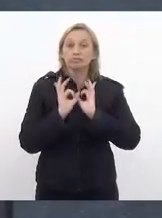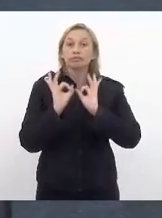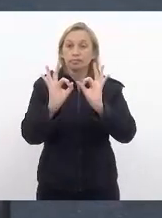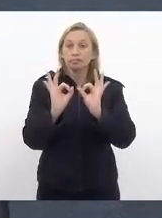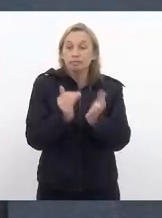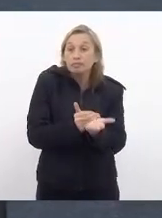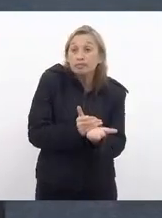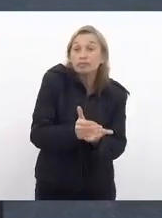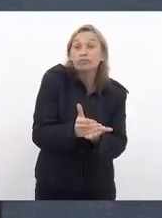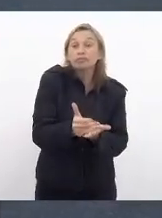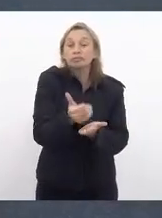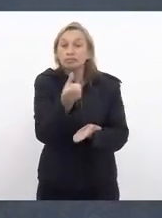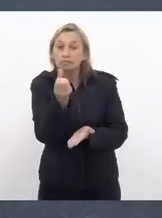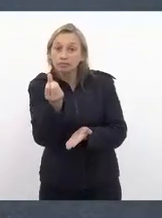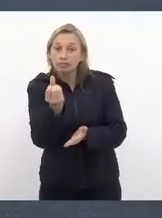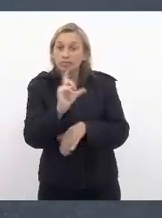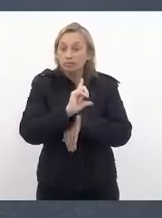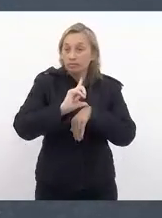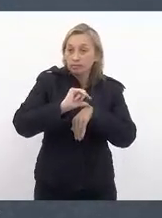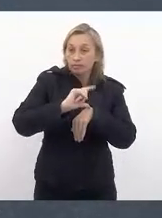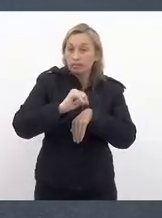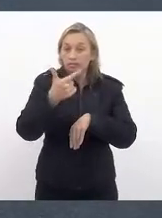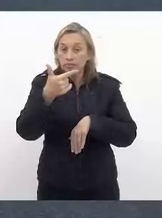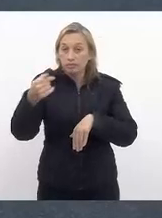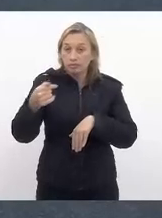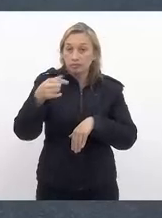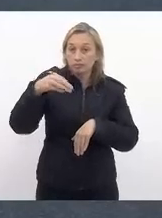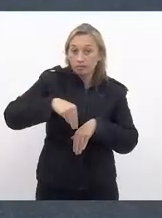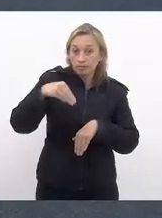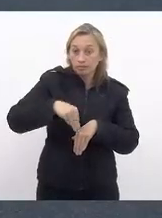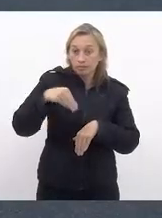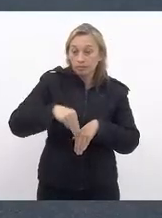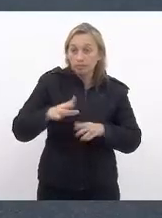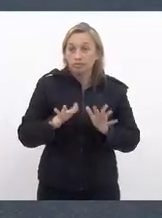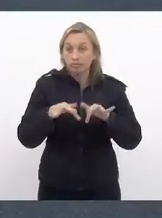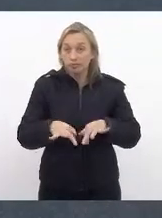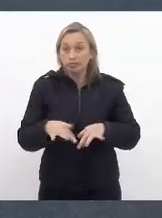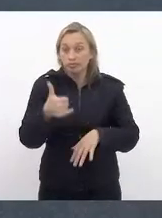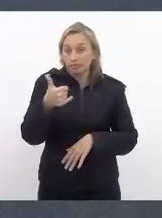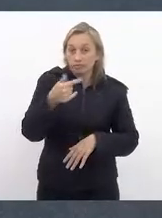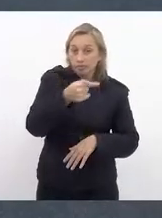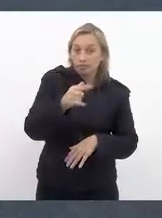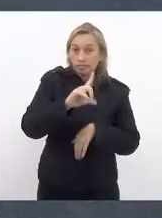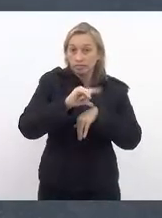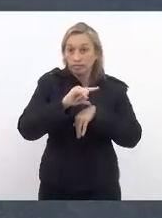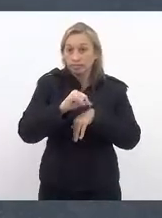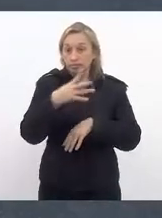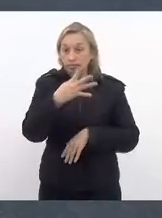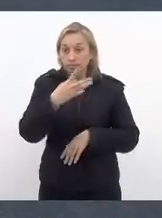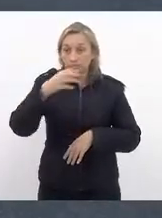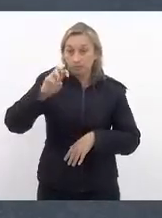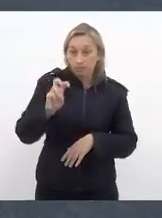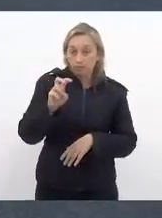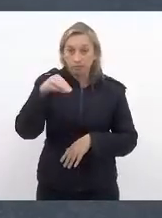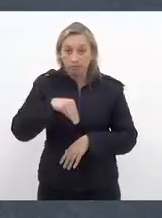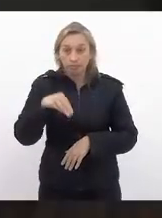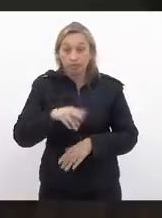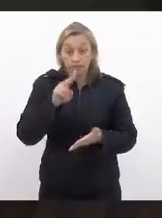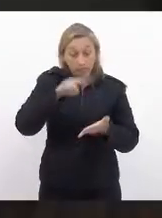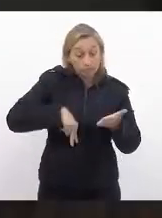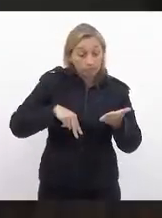que iniciada 16:17 encerrou-se às 17:45